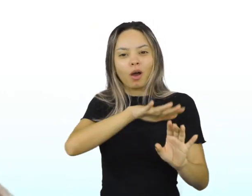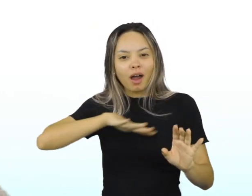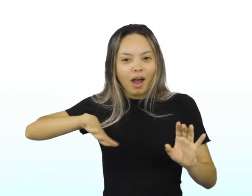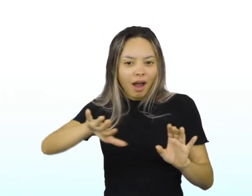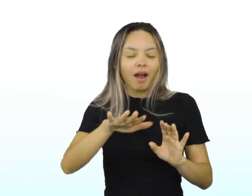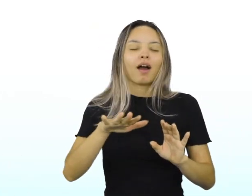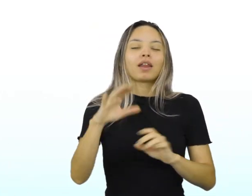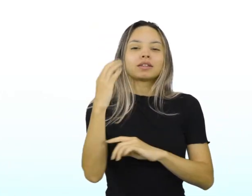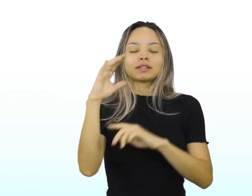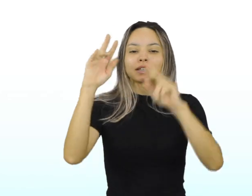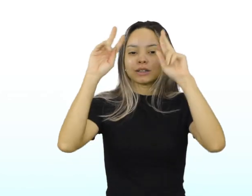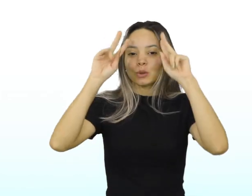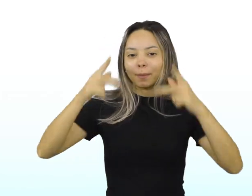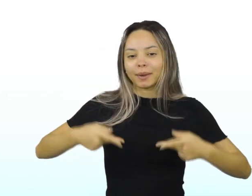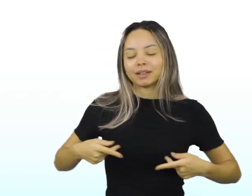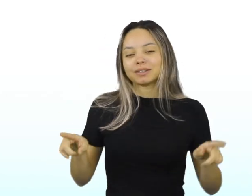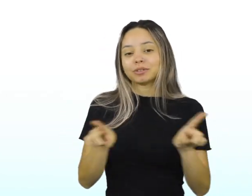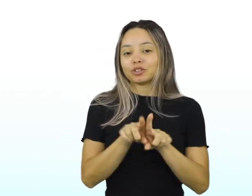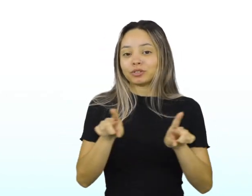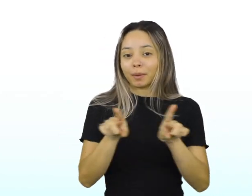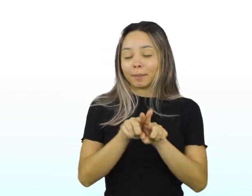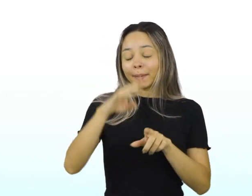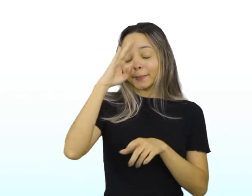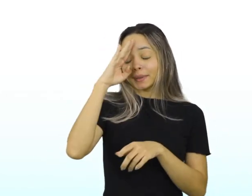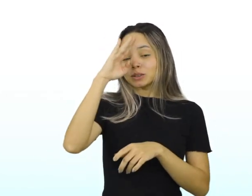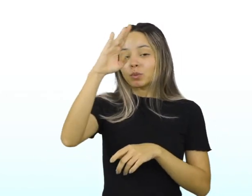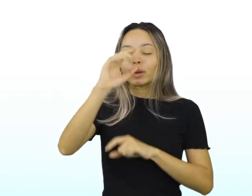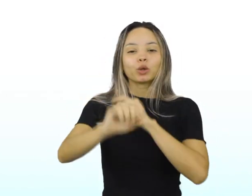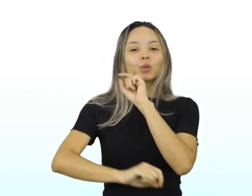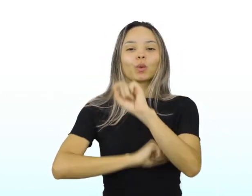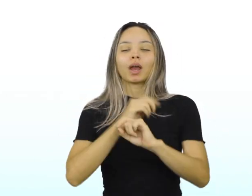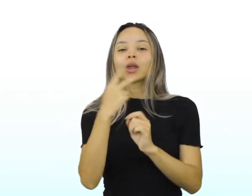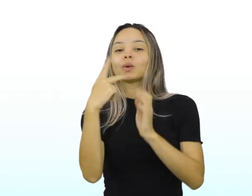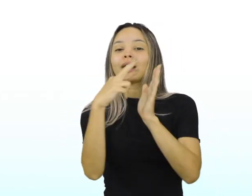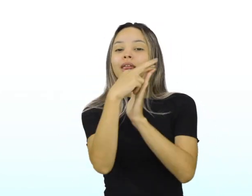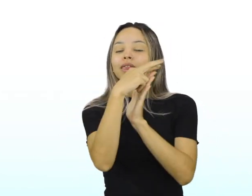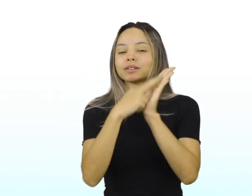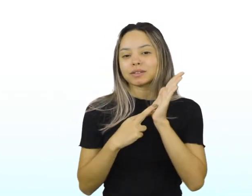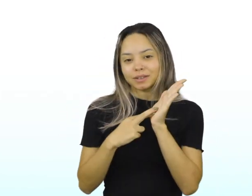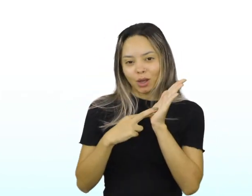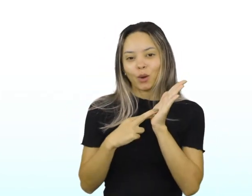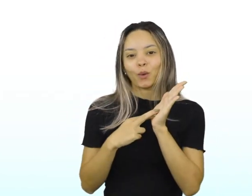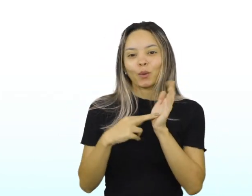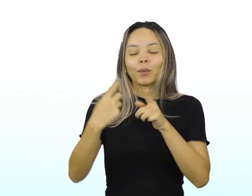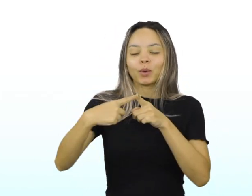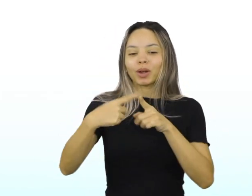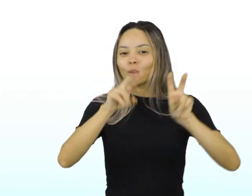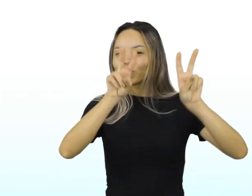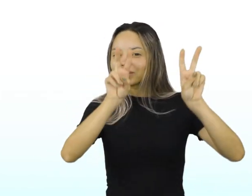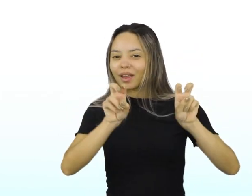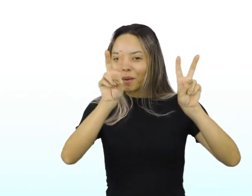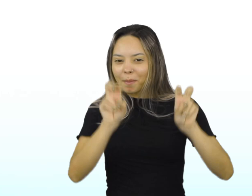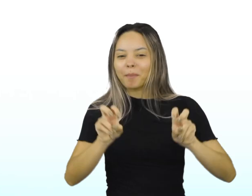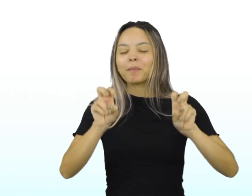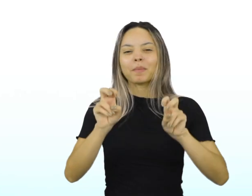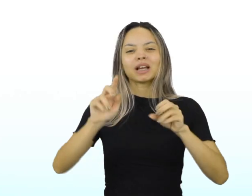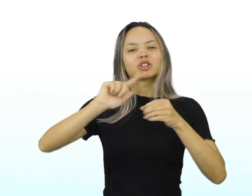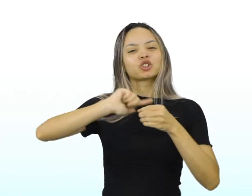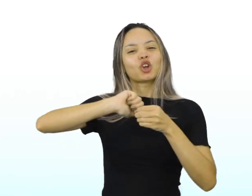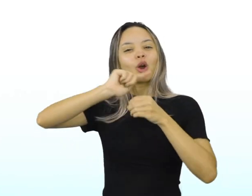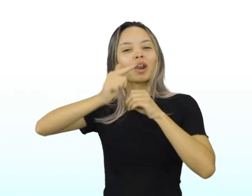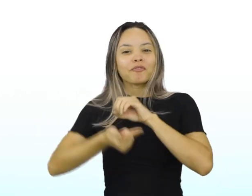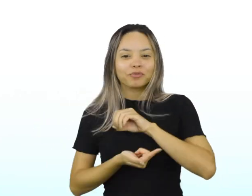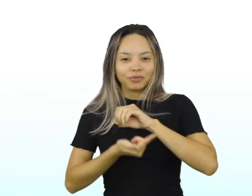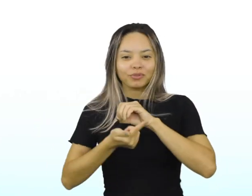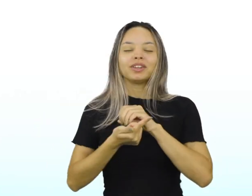ciências humanas, mas principalmente para a sua redação. Pois é aquele tema de geografia, aquele